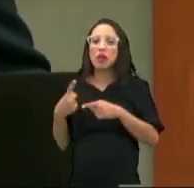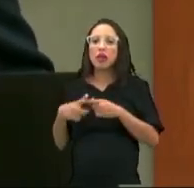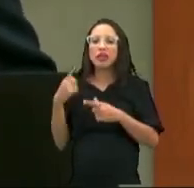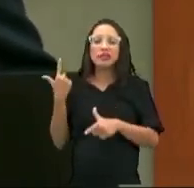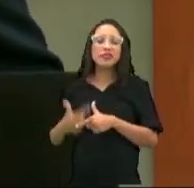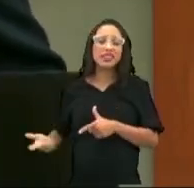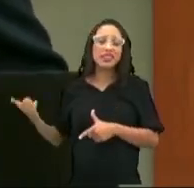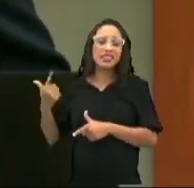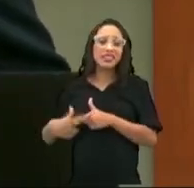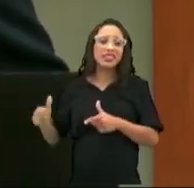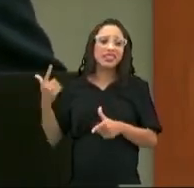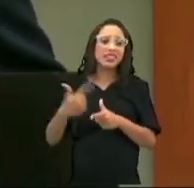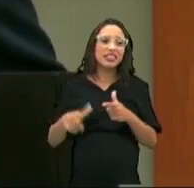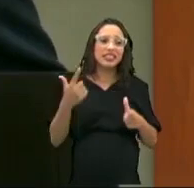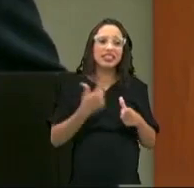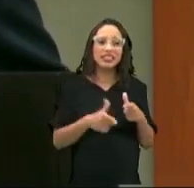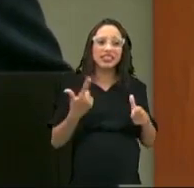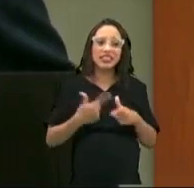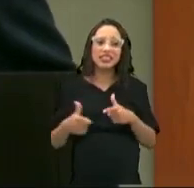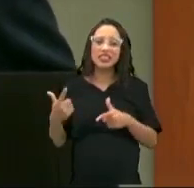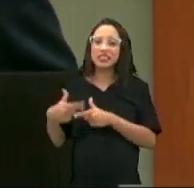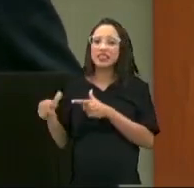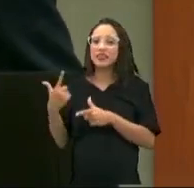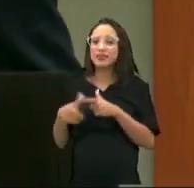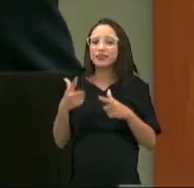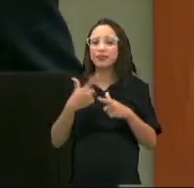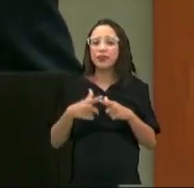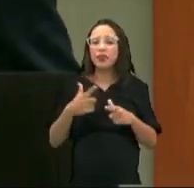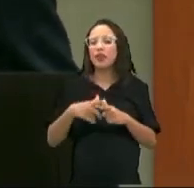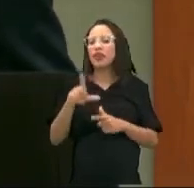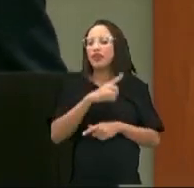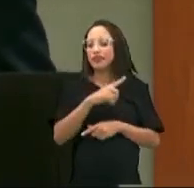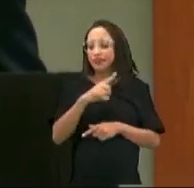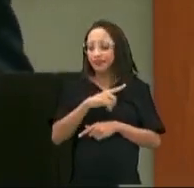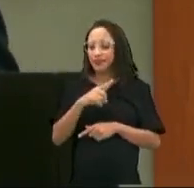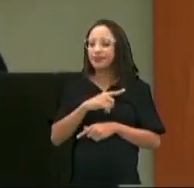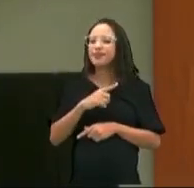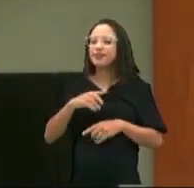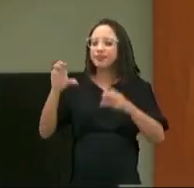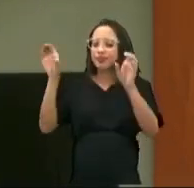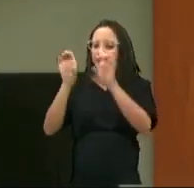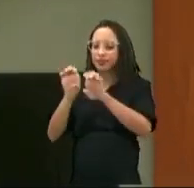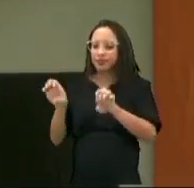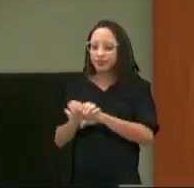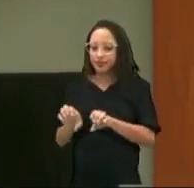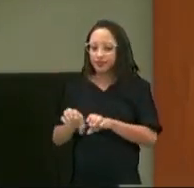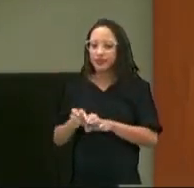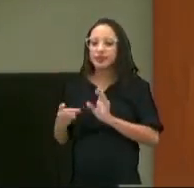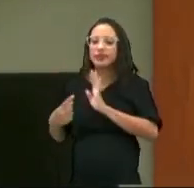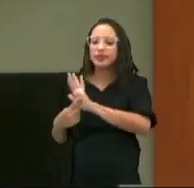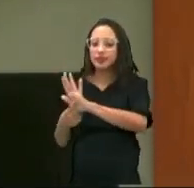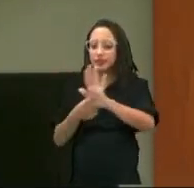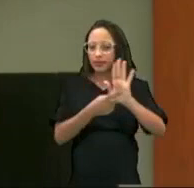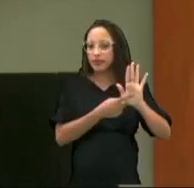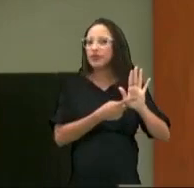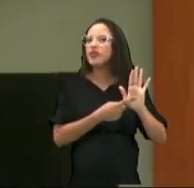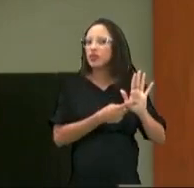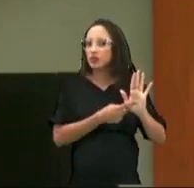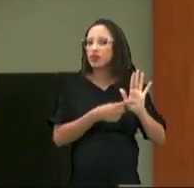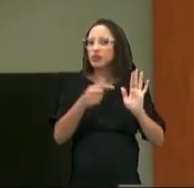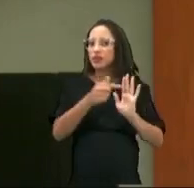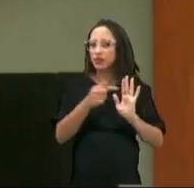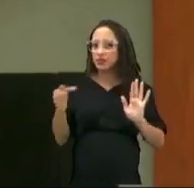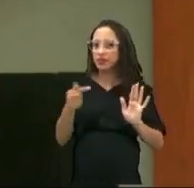problemas que elas têm de natureza estrutural, que foram inclusive apresentados aqui na